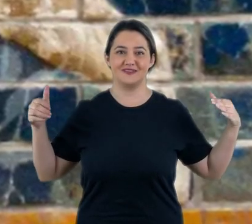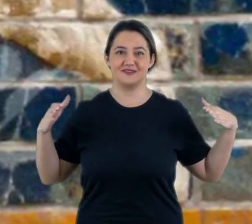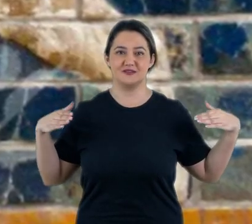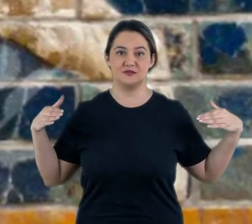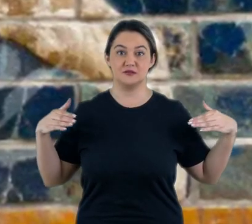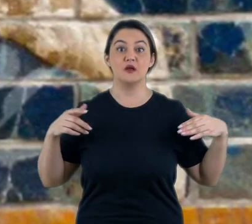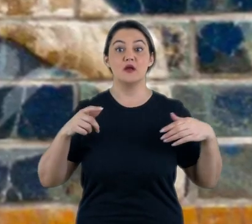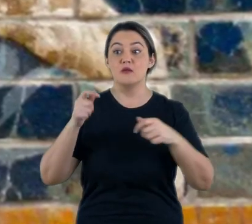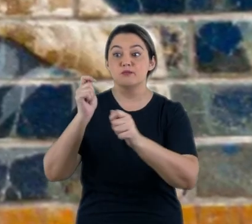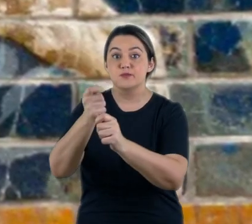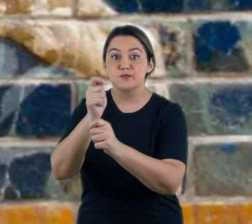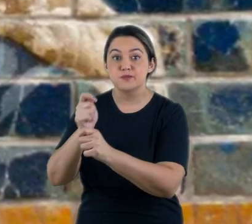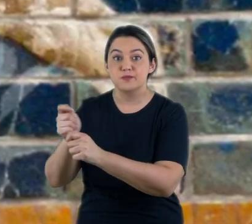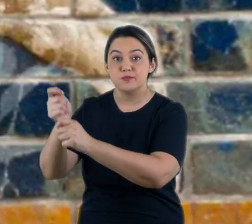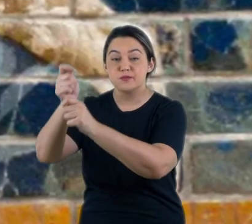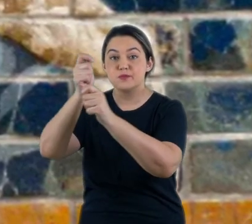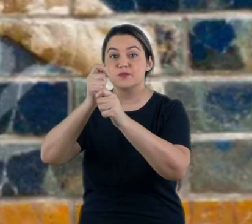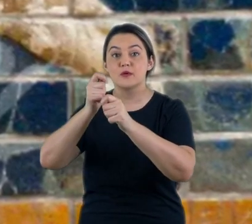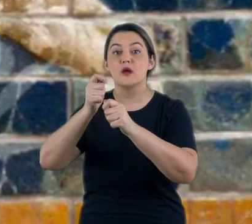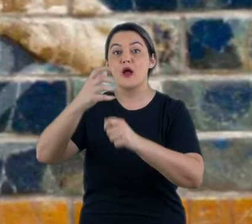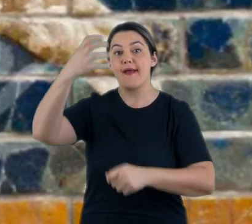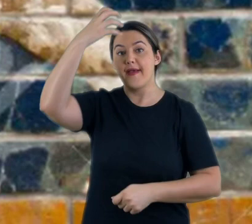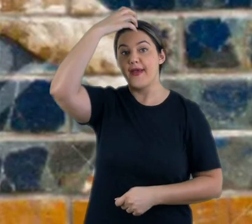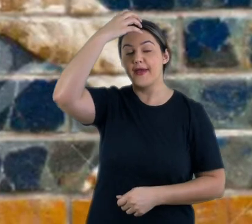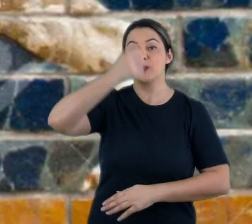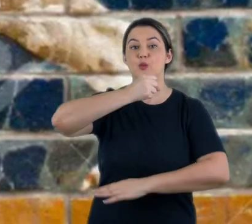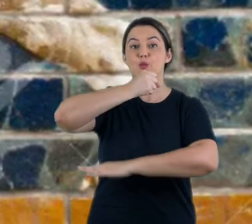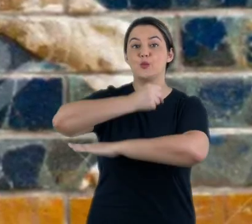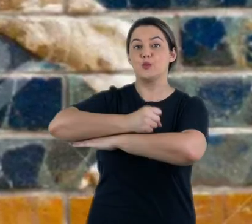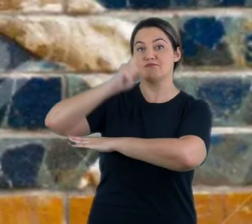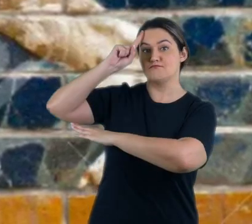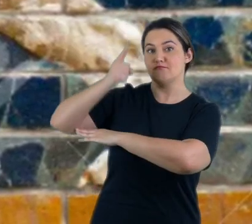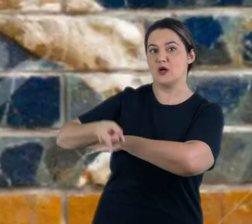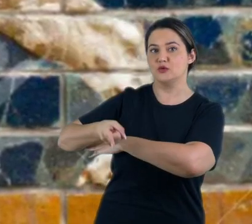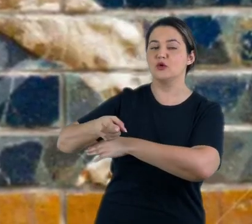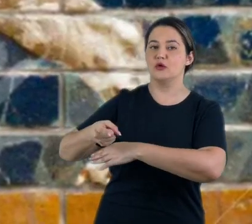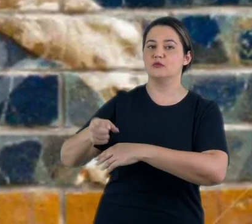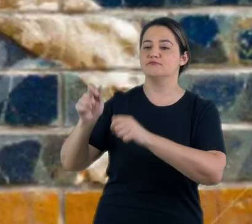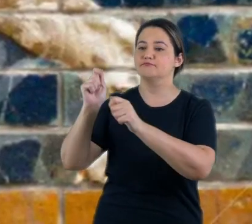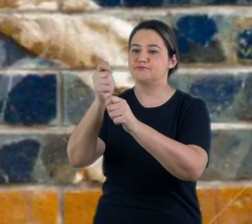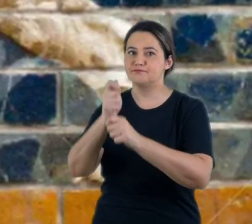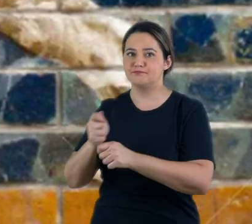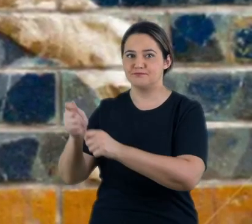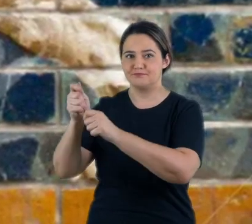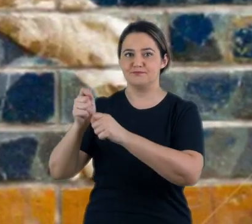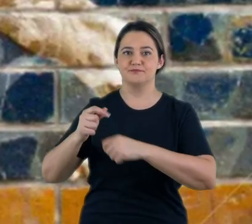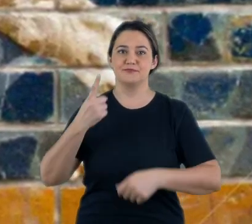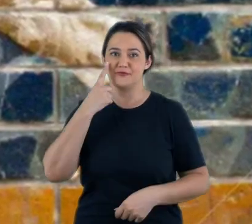esculpidos a mando de Nabucodonosor.